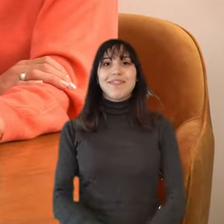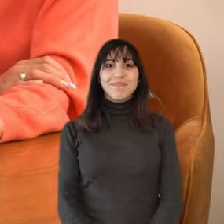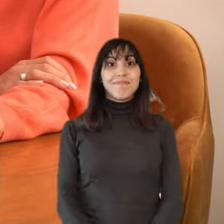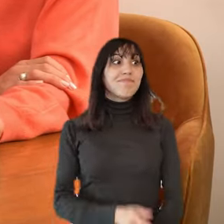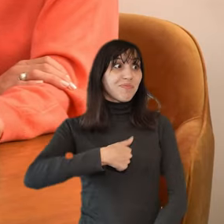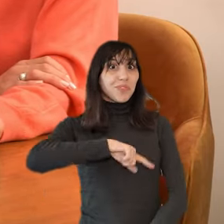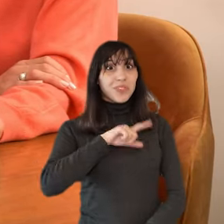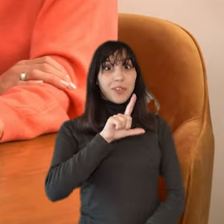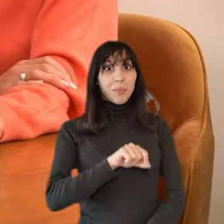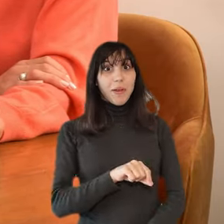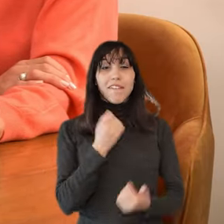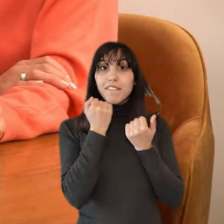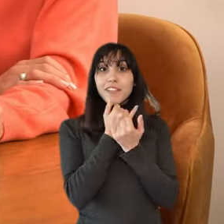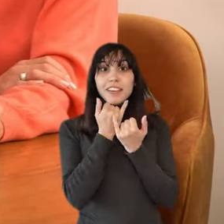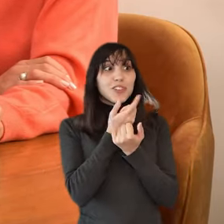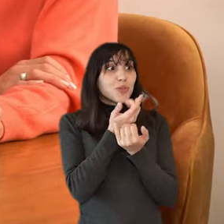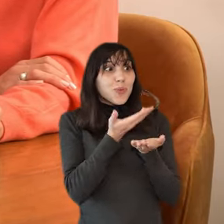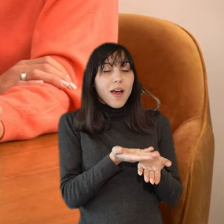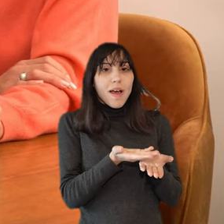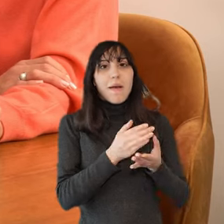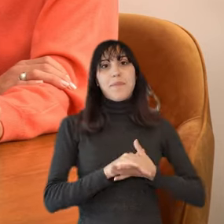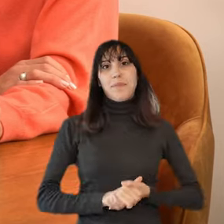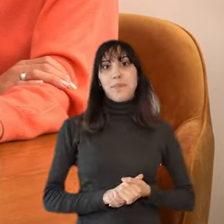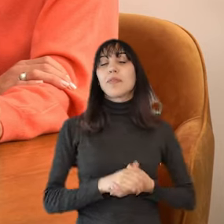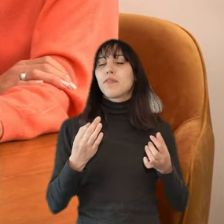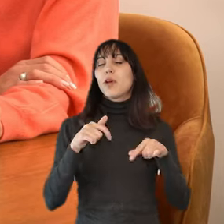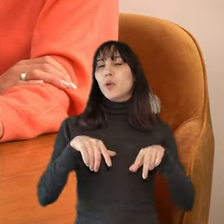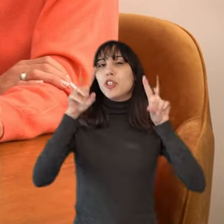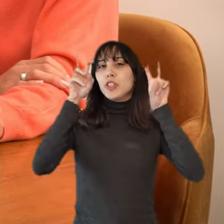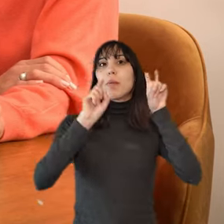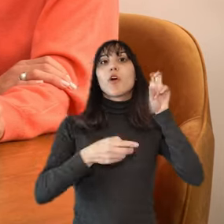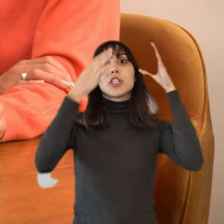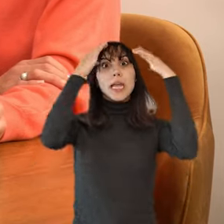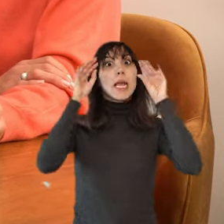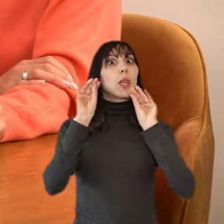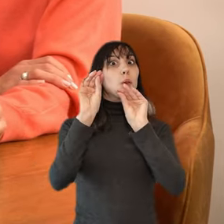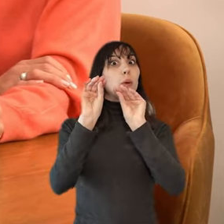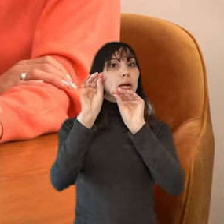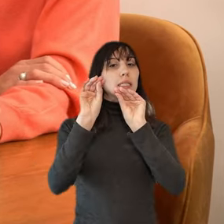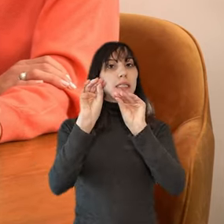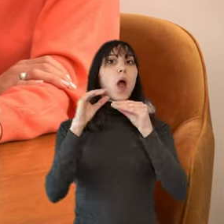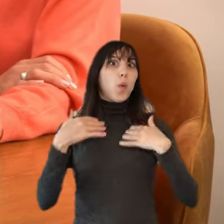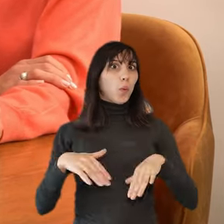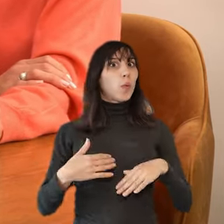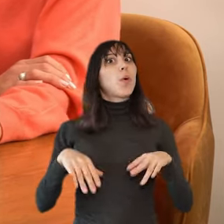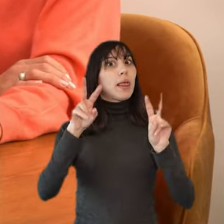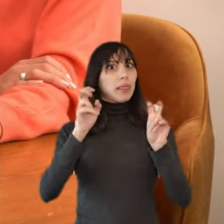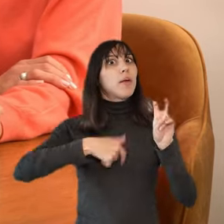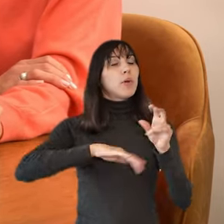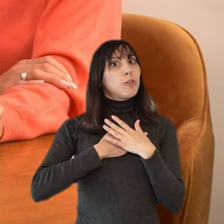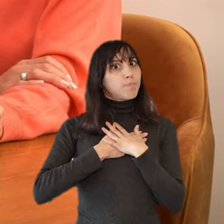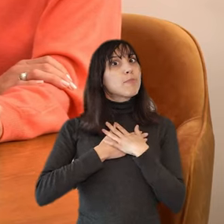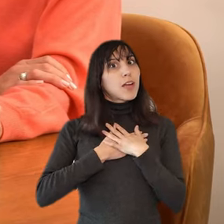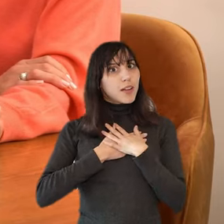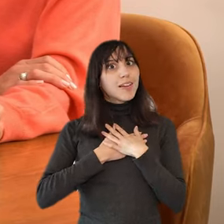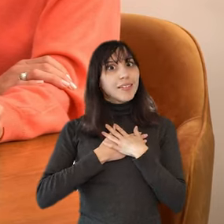e nós também estamos aqui muito felizes ter até porque hoje vamos falar sobre a educação que é um tema que nós adoramos